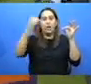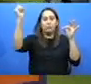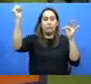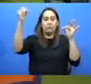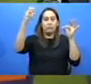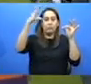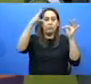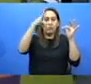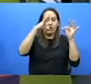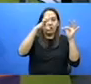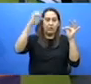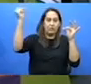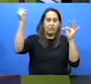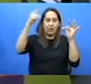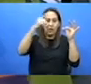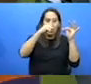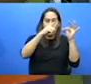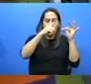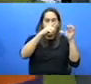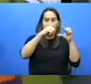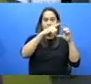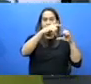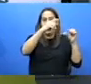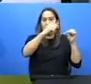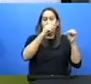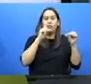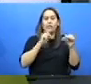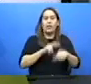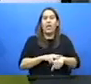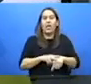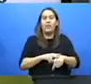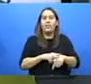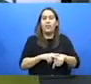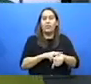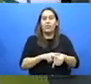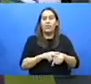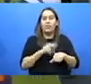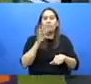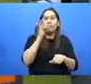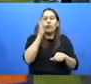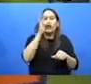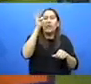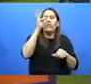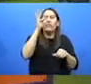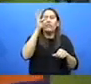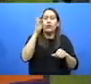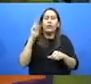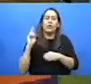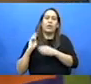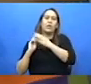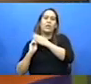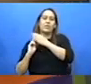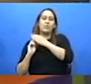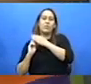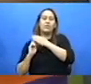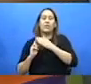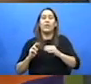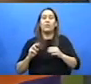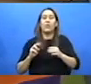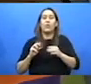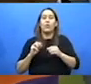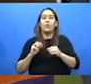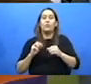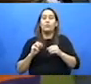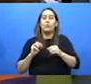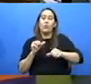do sol. Olha que importante. A flor é responsável pela reprodução da planta.